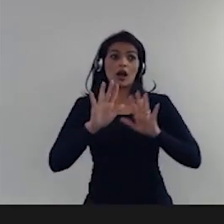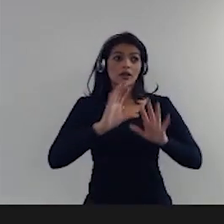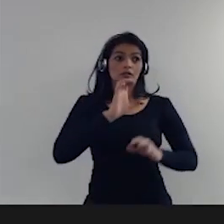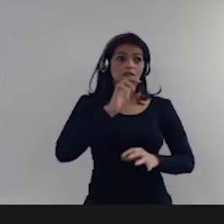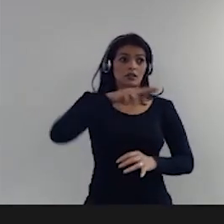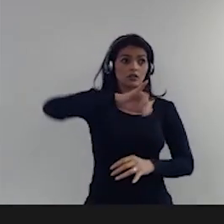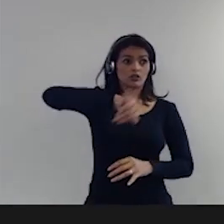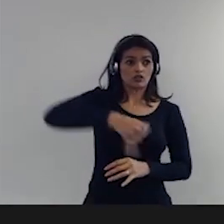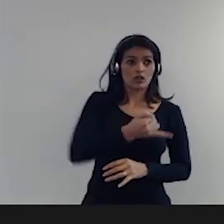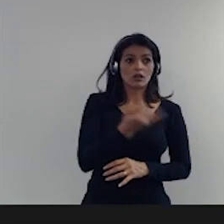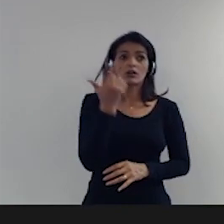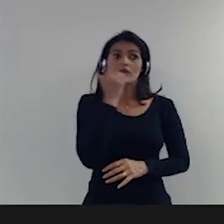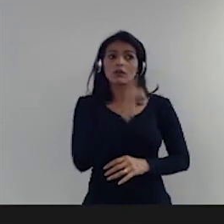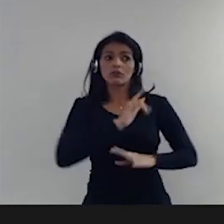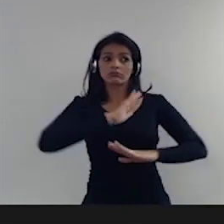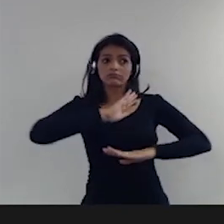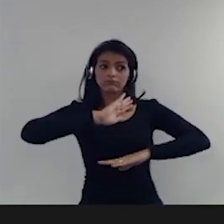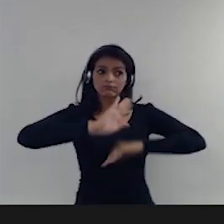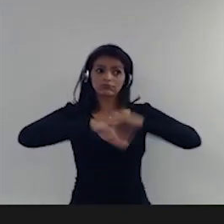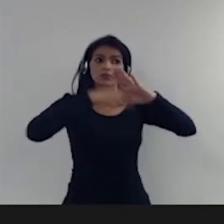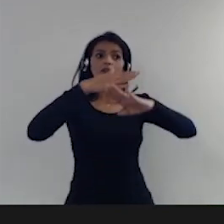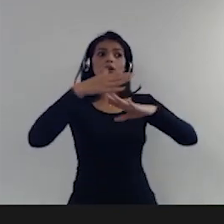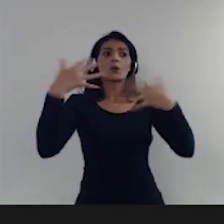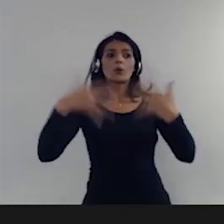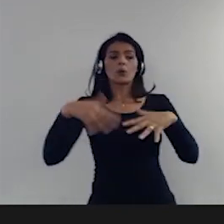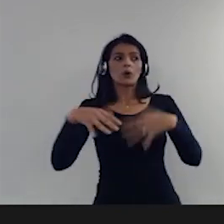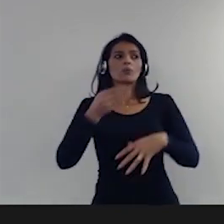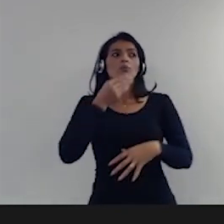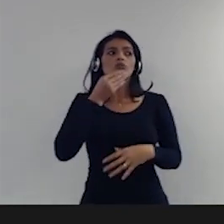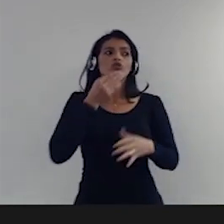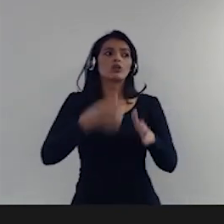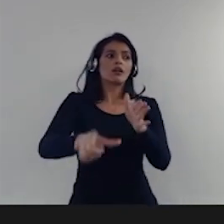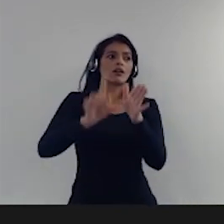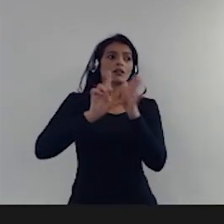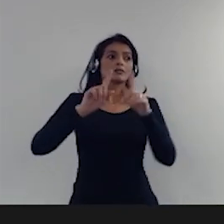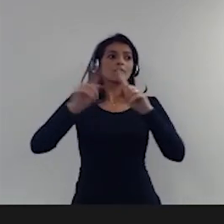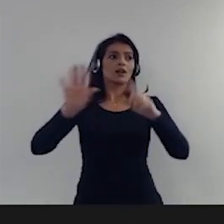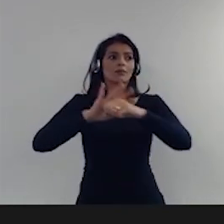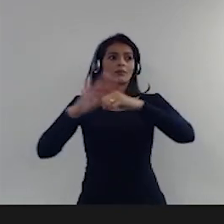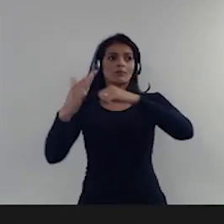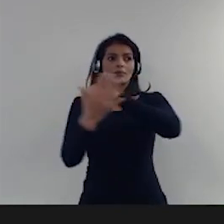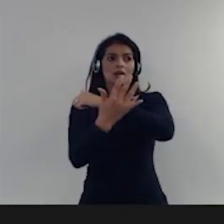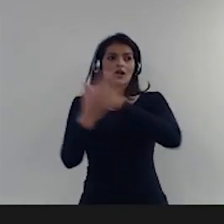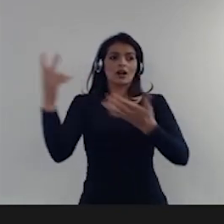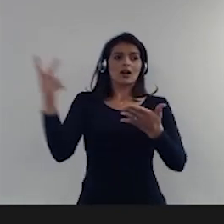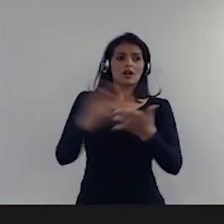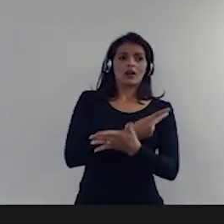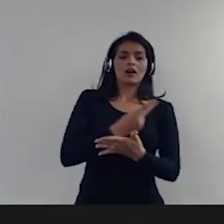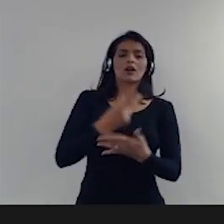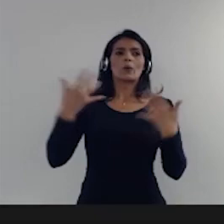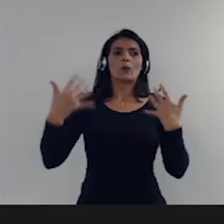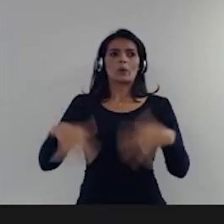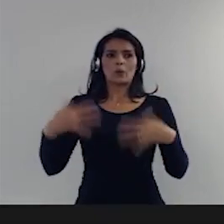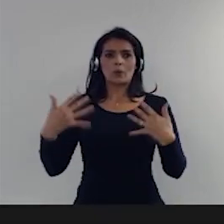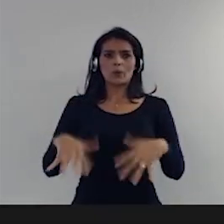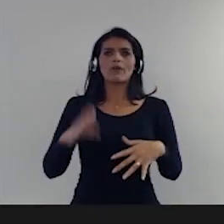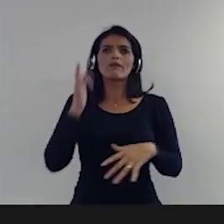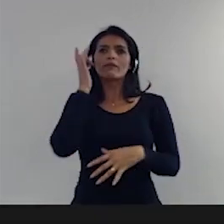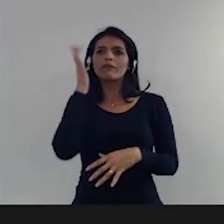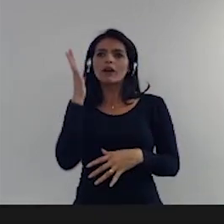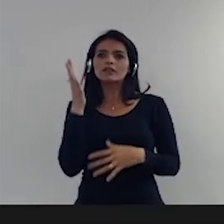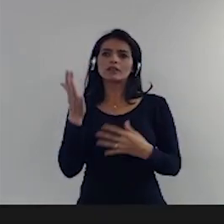avanço muito grande, que poderia ter sido tomado anteriormente, mas a pandemia ela acaba por provocar e